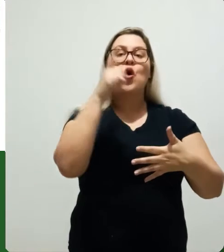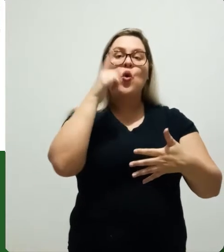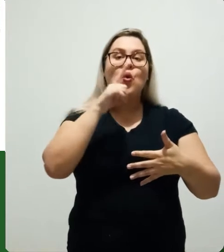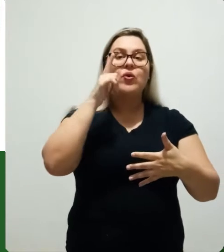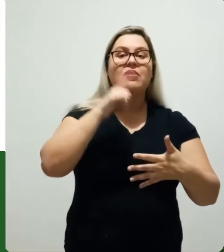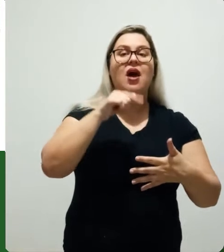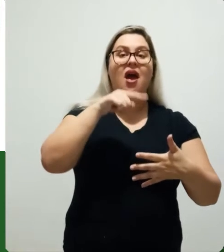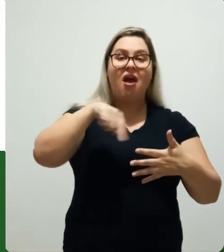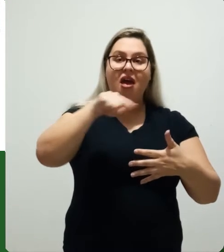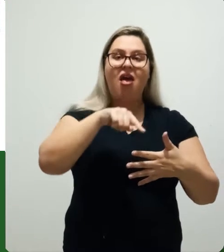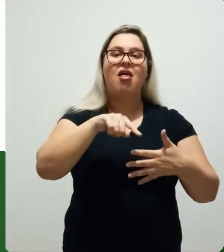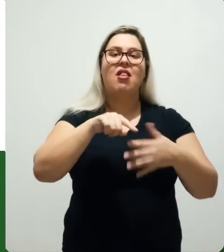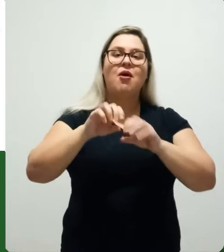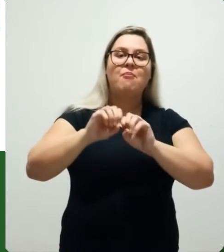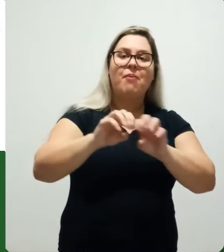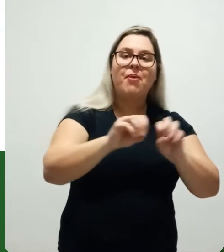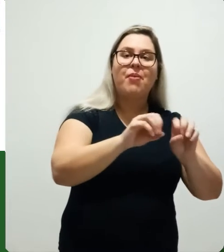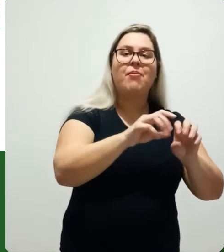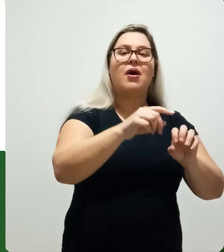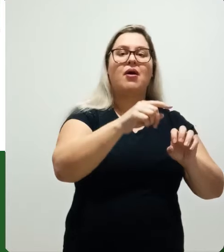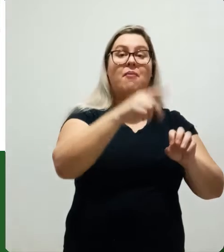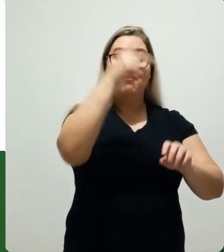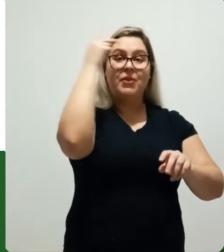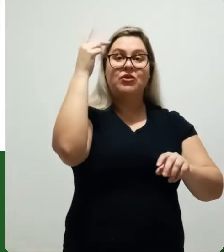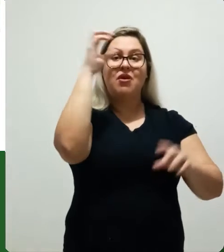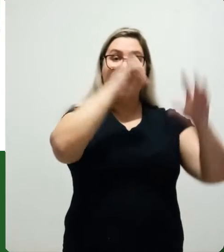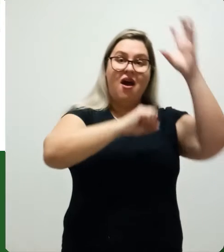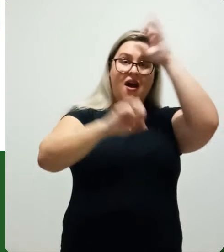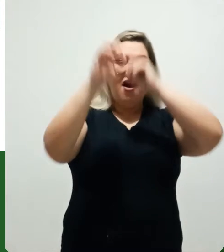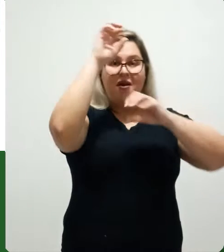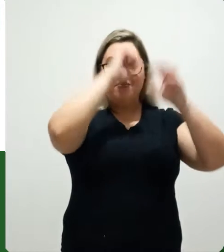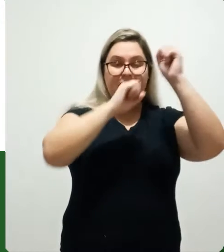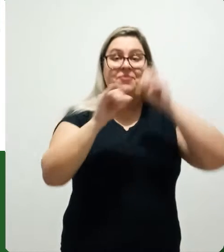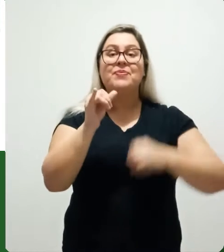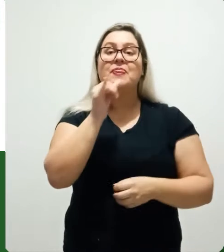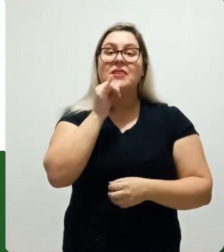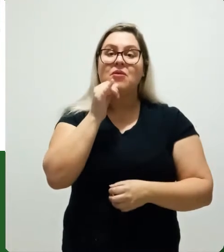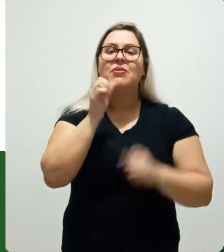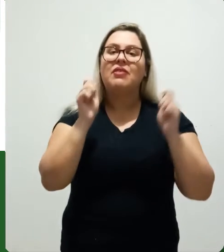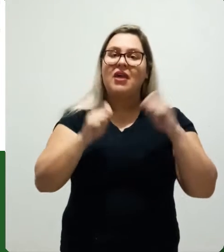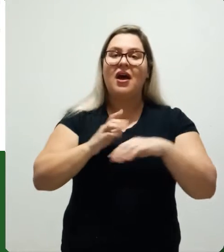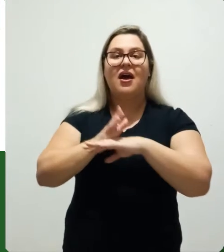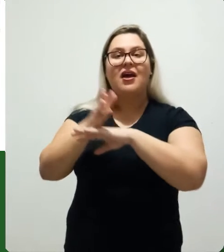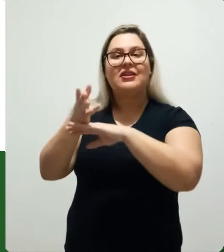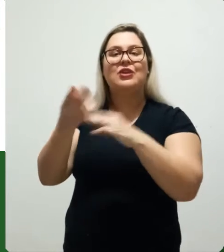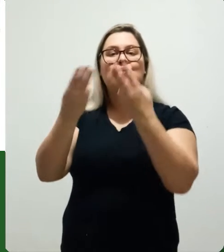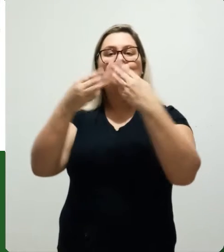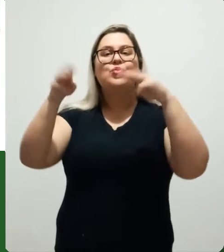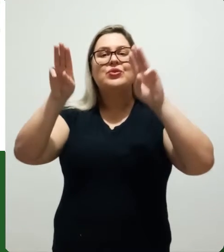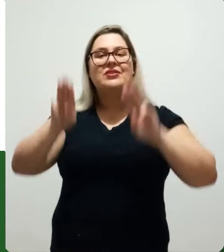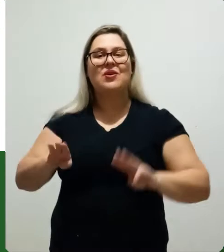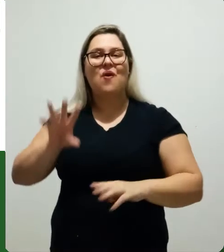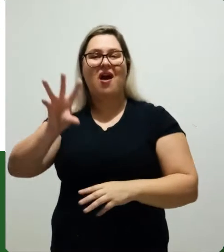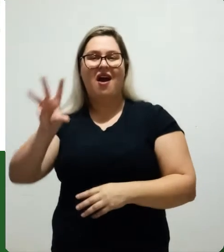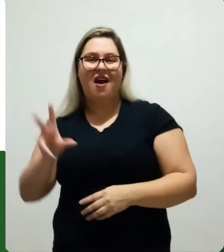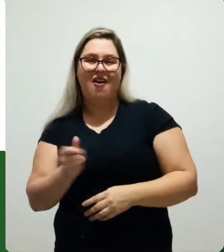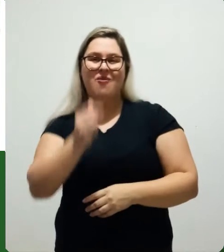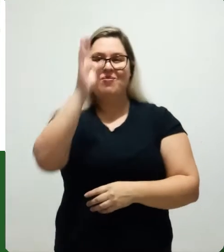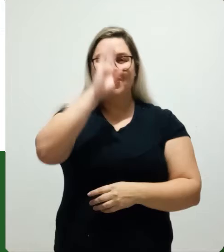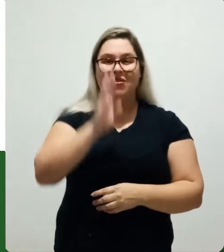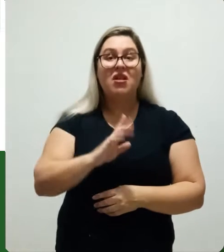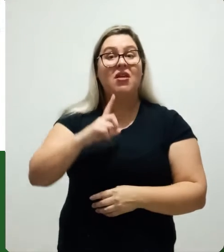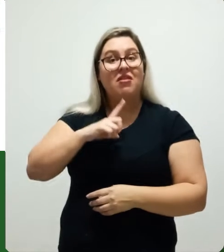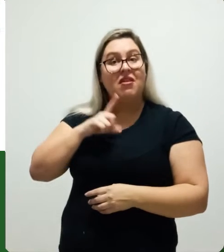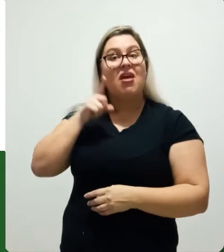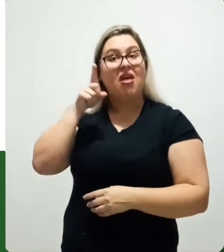forem pegar, tem um material sobre um museu do Museu Afro-Brasileiro, que vocês podem dar uma olhada no vídeo, que conta a história, eles